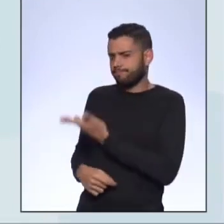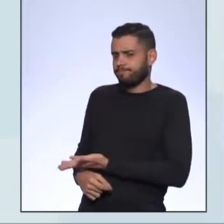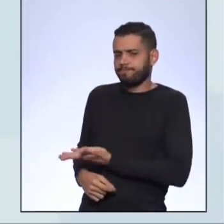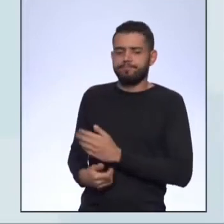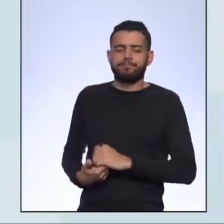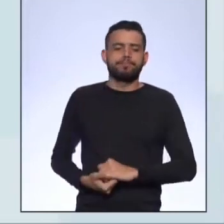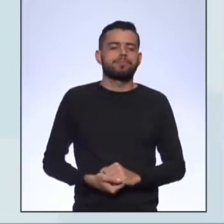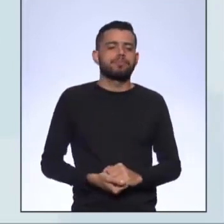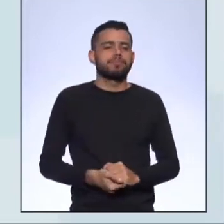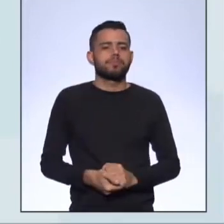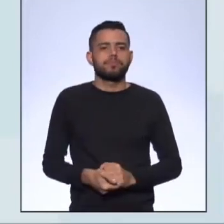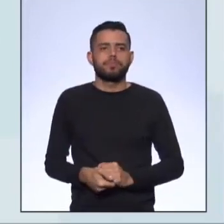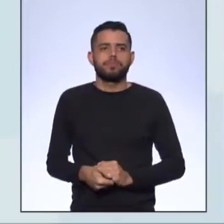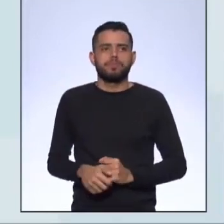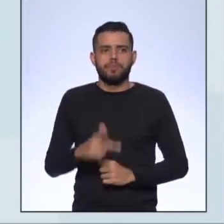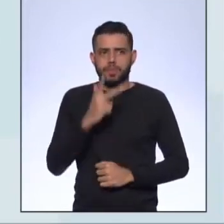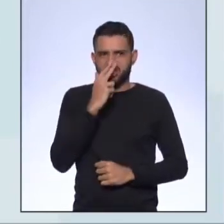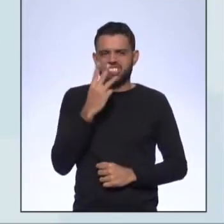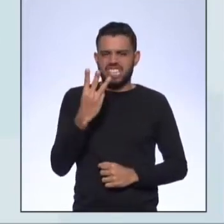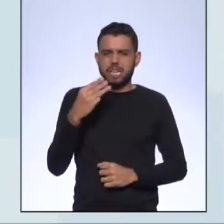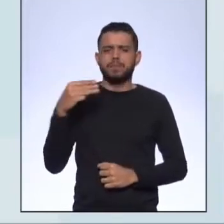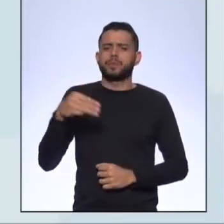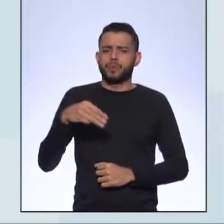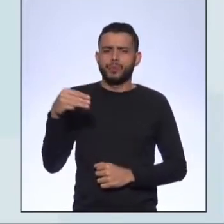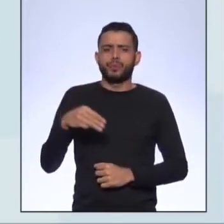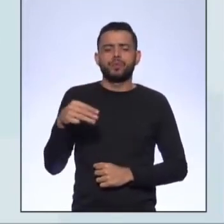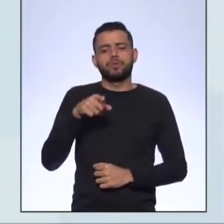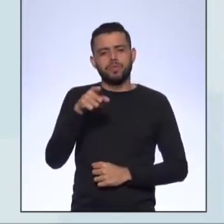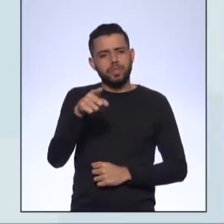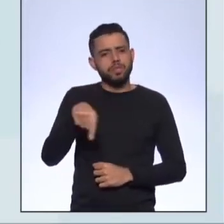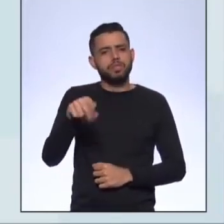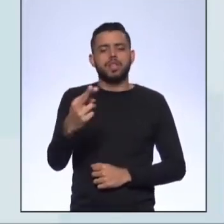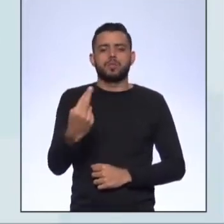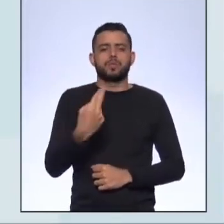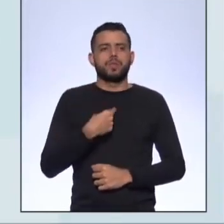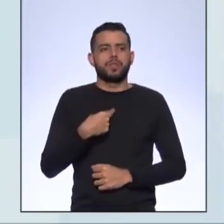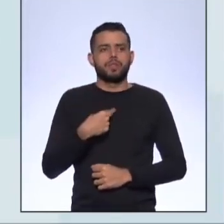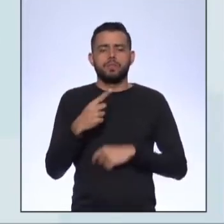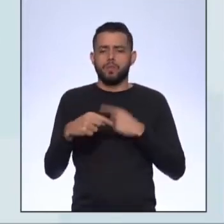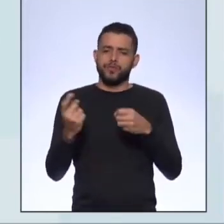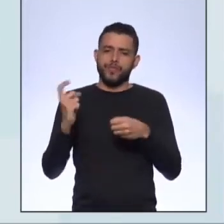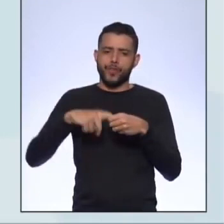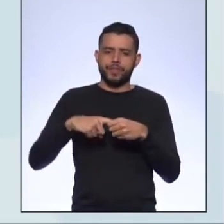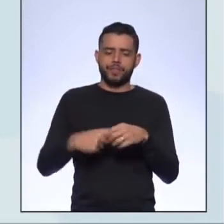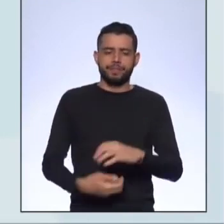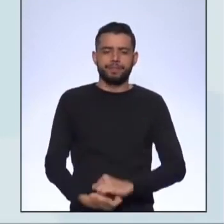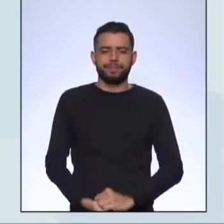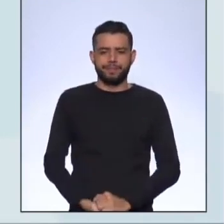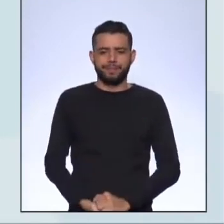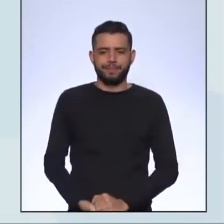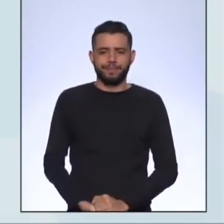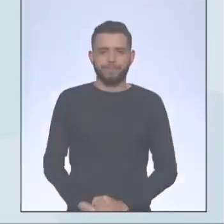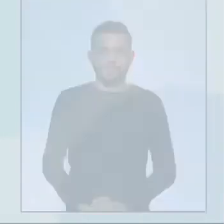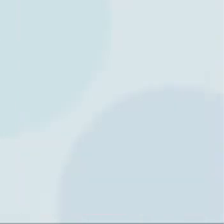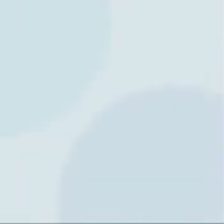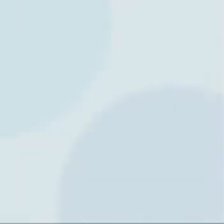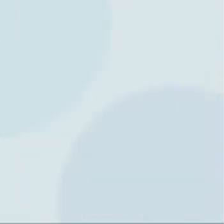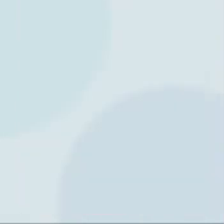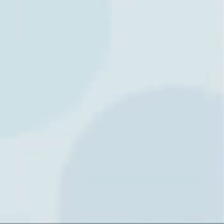Então, acho que 3 minutinhos para vocês responderem aí, e a gente volta daqui a pouco.